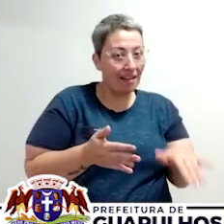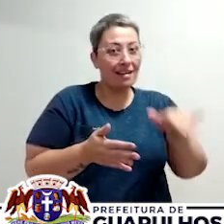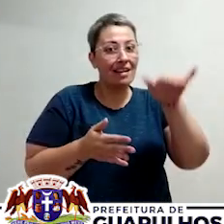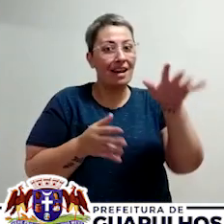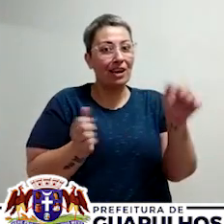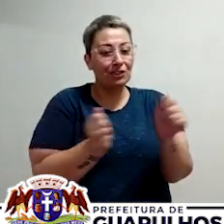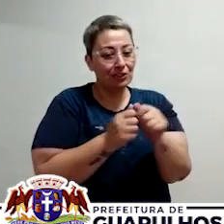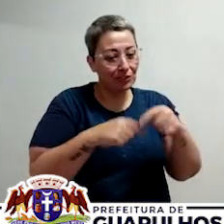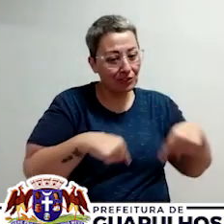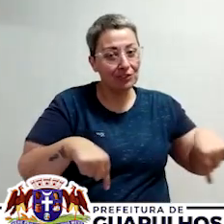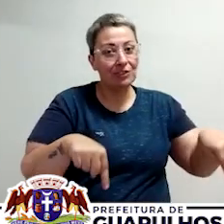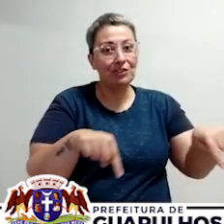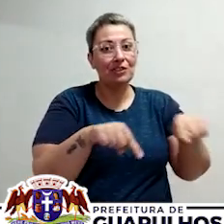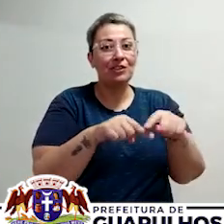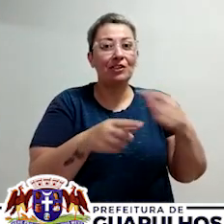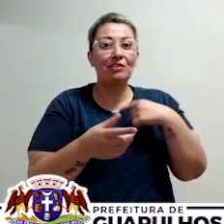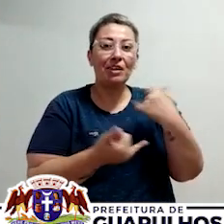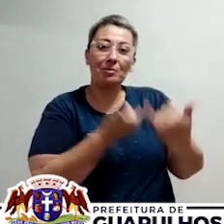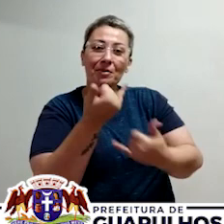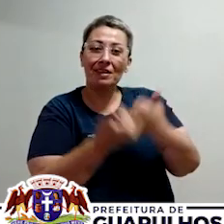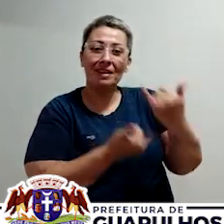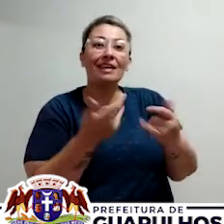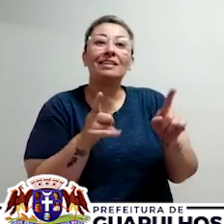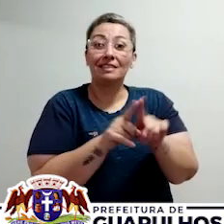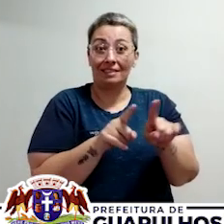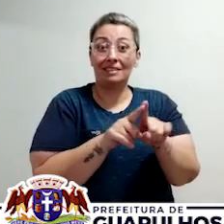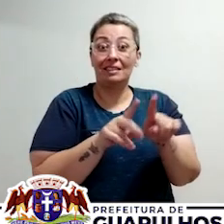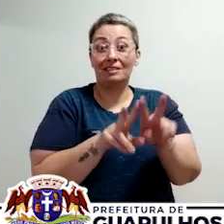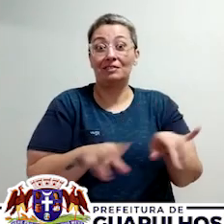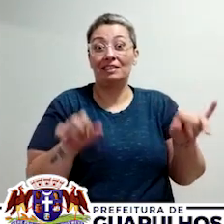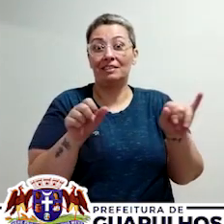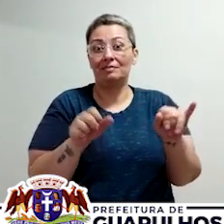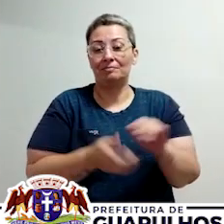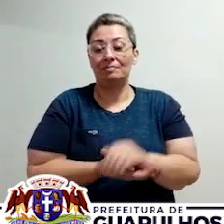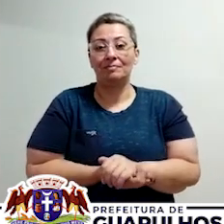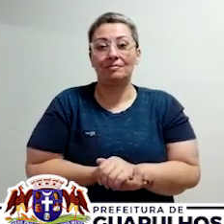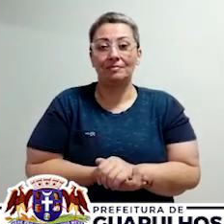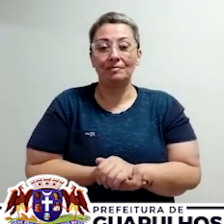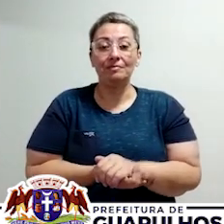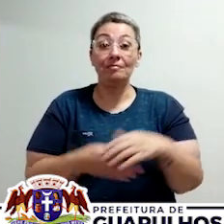criança juntar com outros e levantar a casa onde ela vai morar.